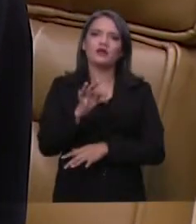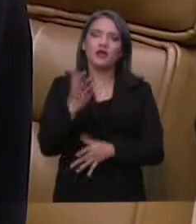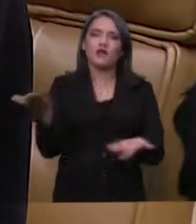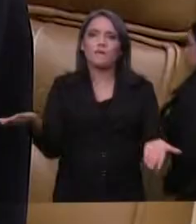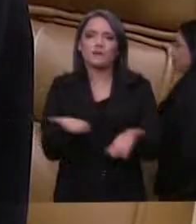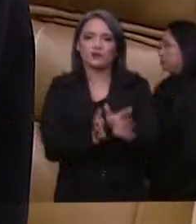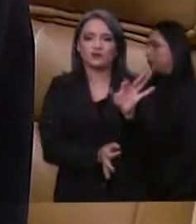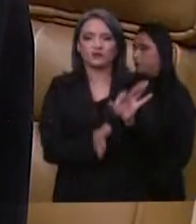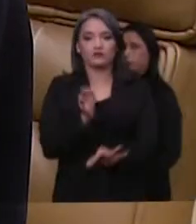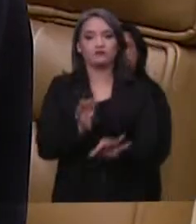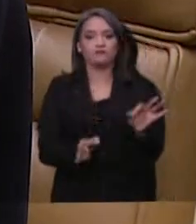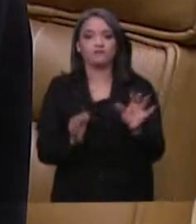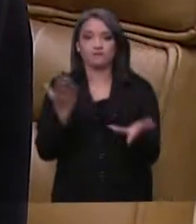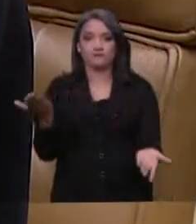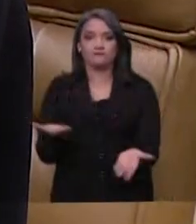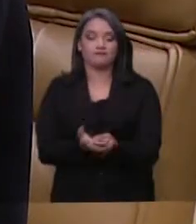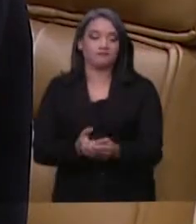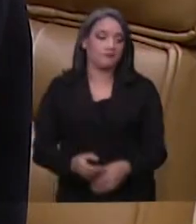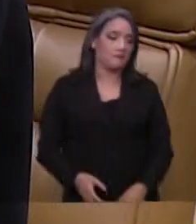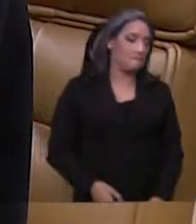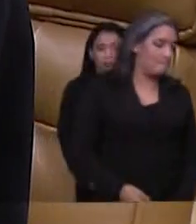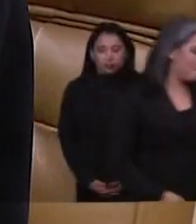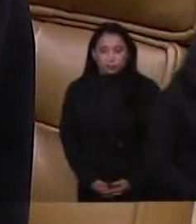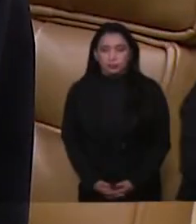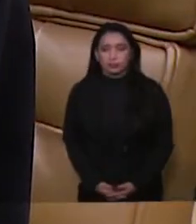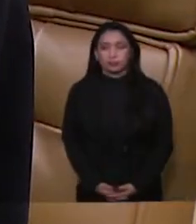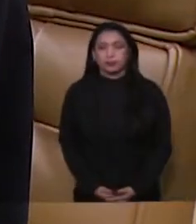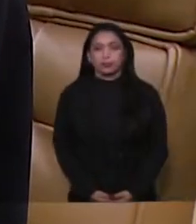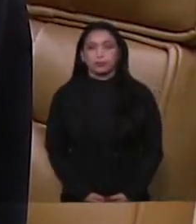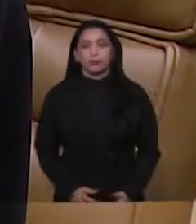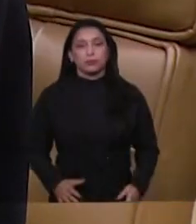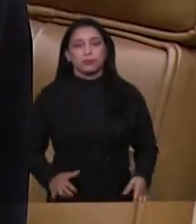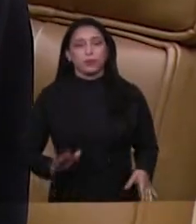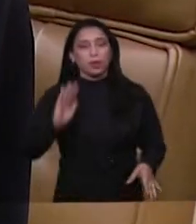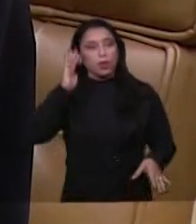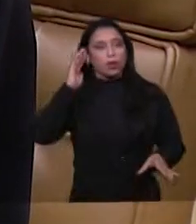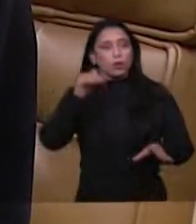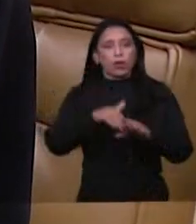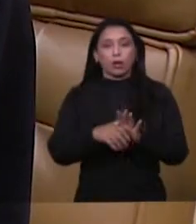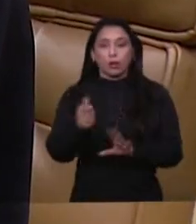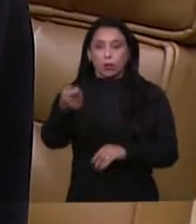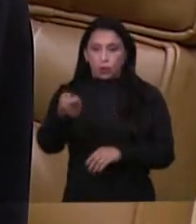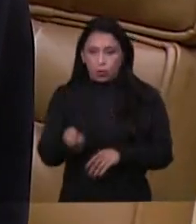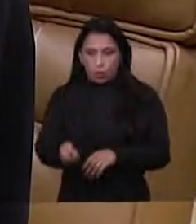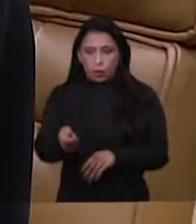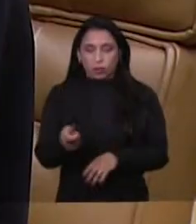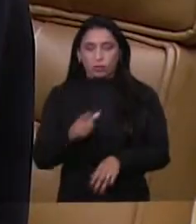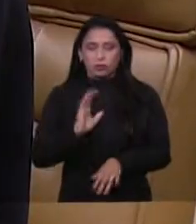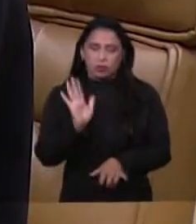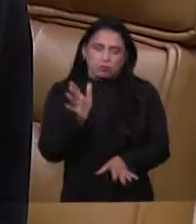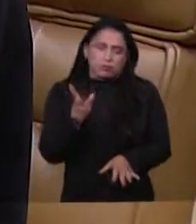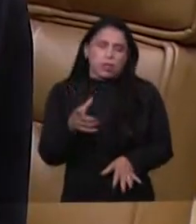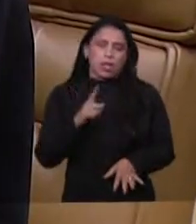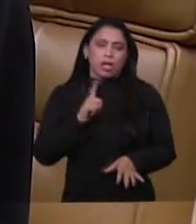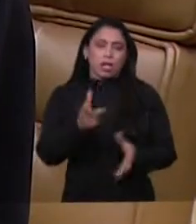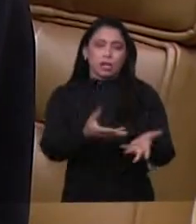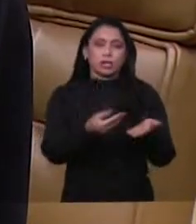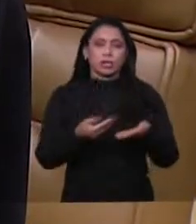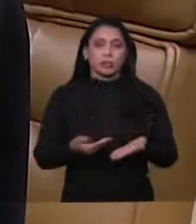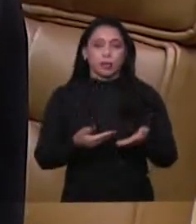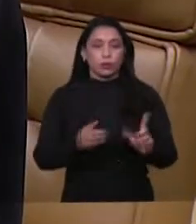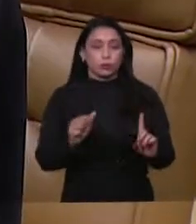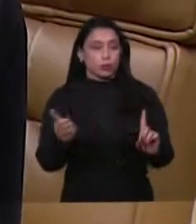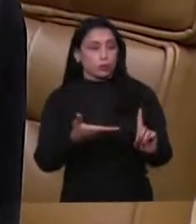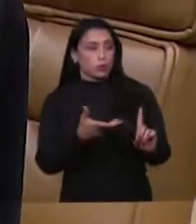caso. Nos termos já firmados no acordo que recebeu integralmente a denúncia em face do réu Aécio Lúcio Costa